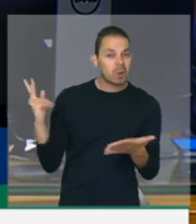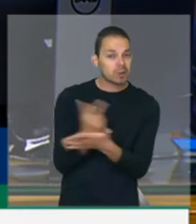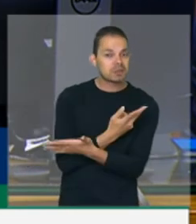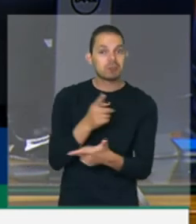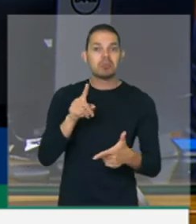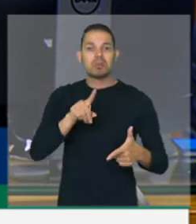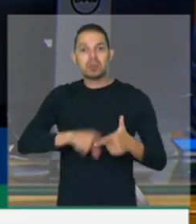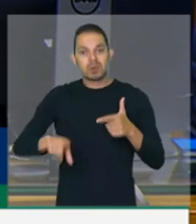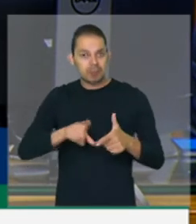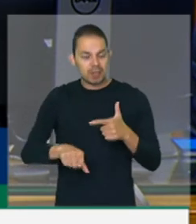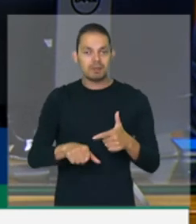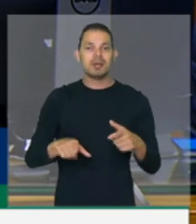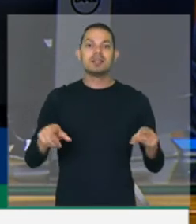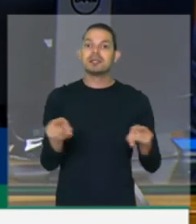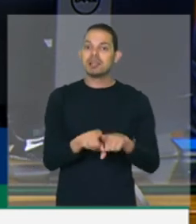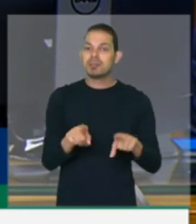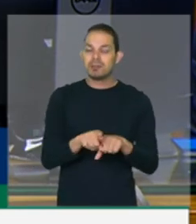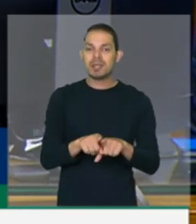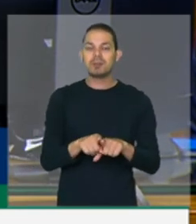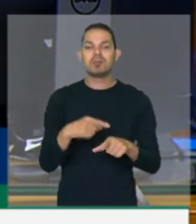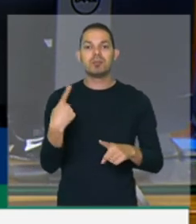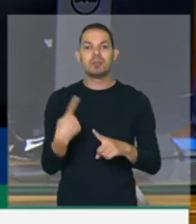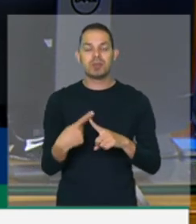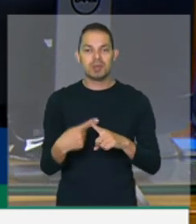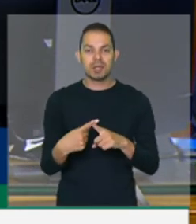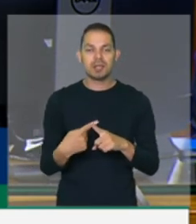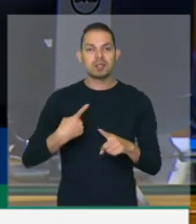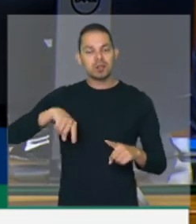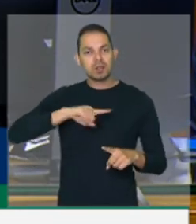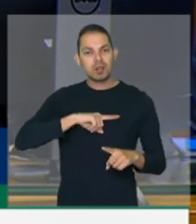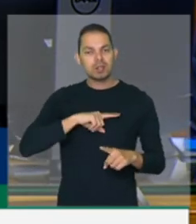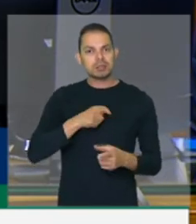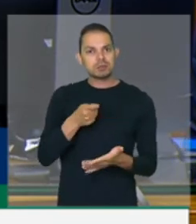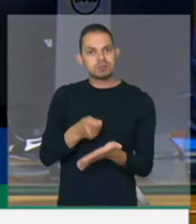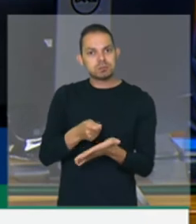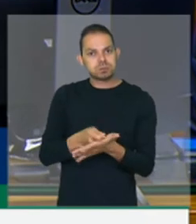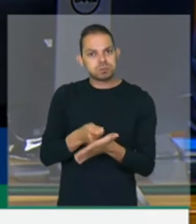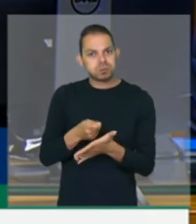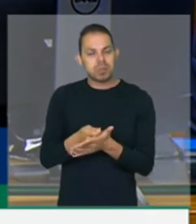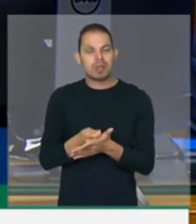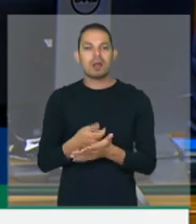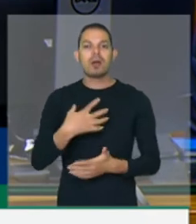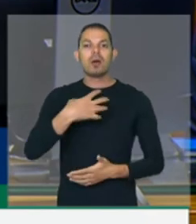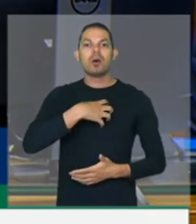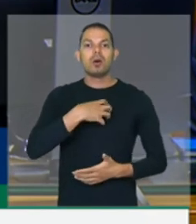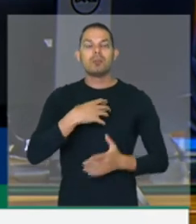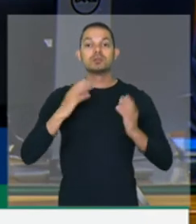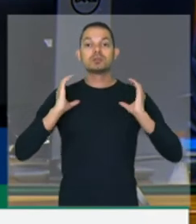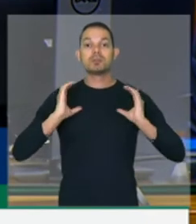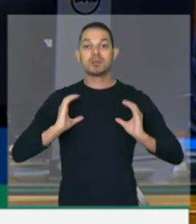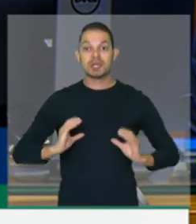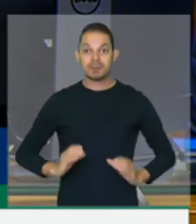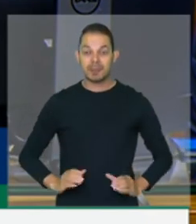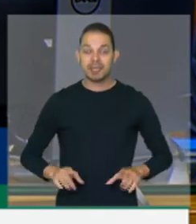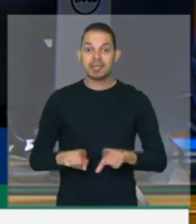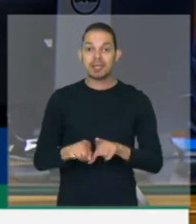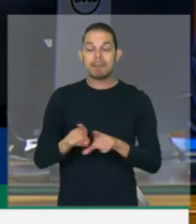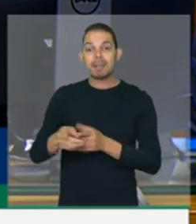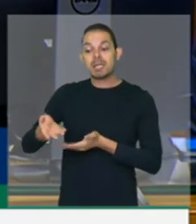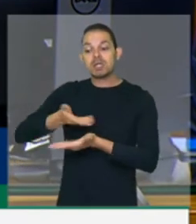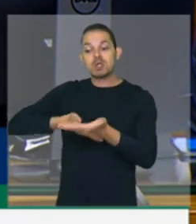também como ponto de inflexão para o modo de comportamento e de